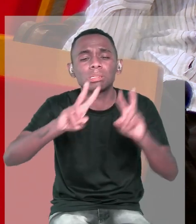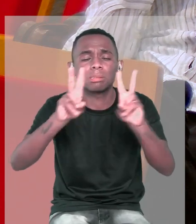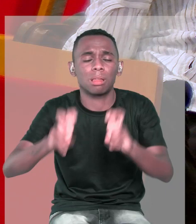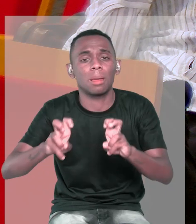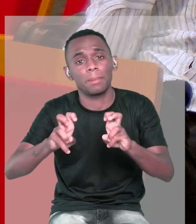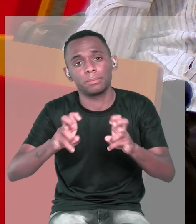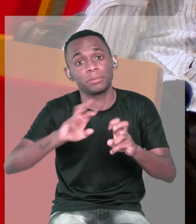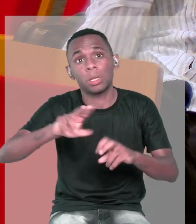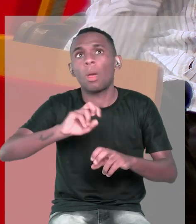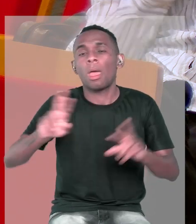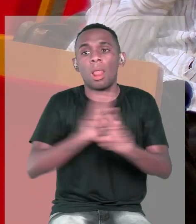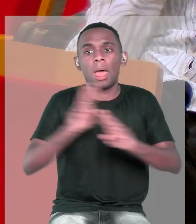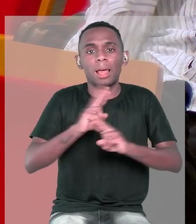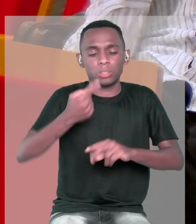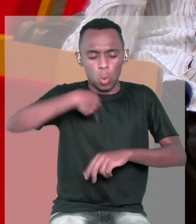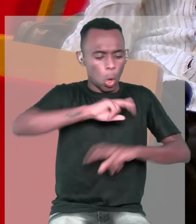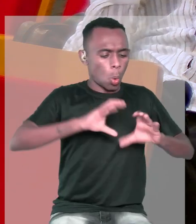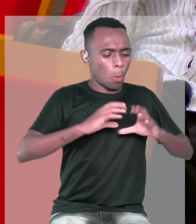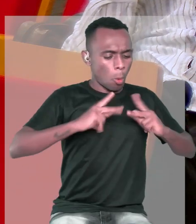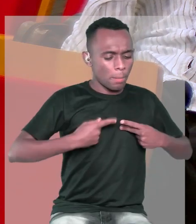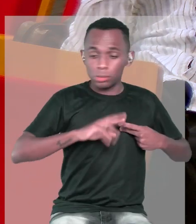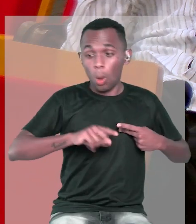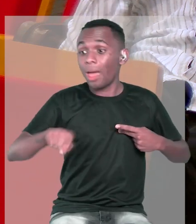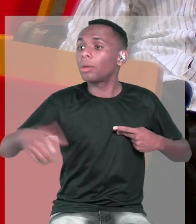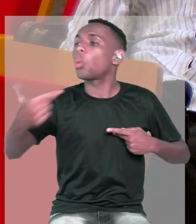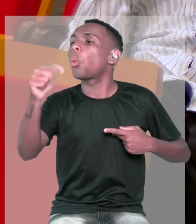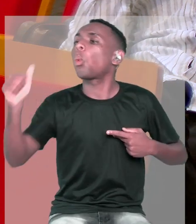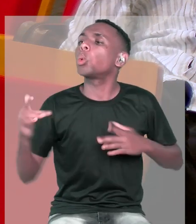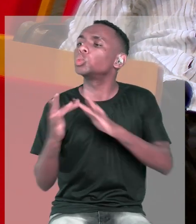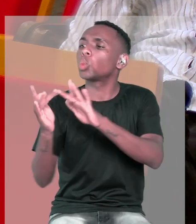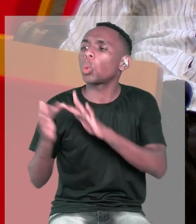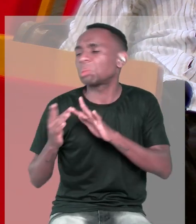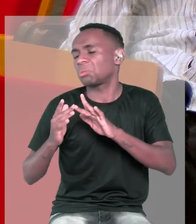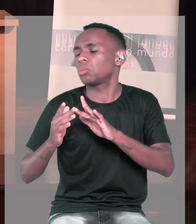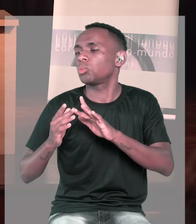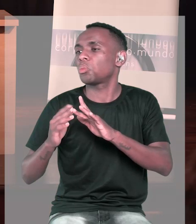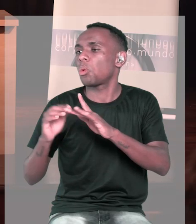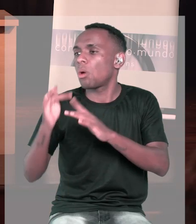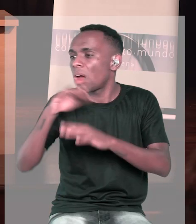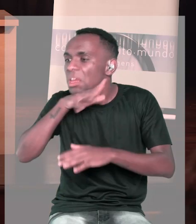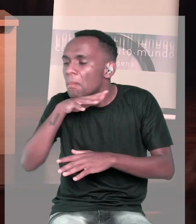sentido, assim. Não só a nossa relação entre nós, mas com os outros, nesse sentido aí, dos não-humanos.